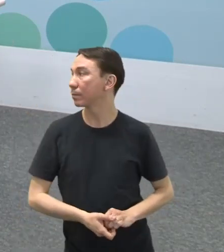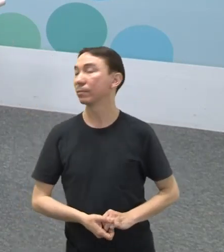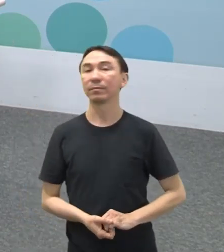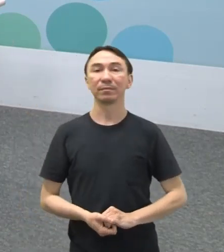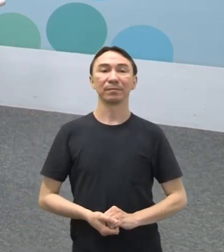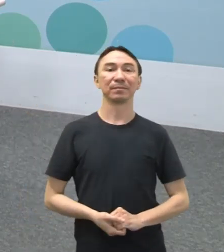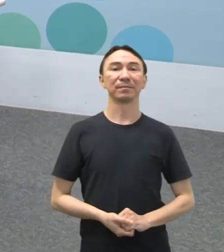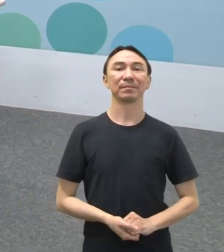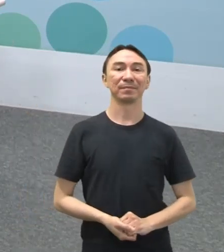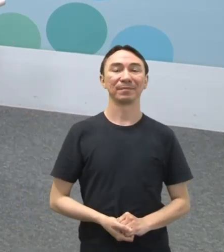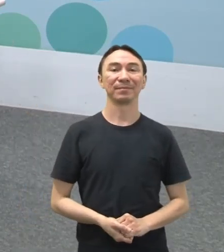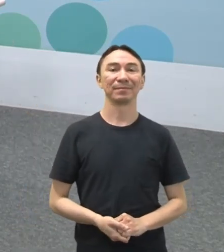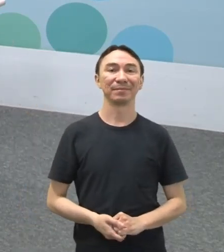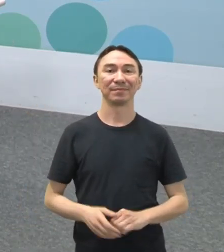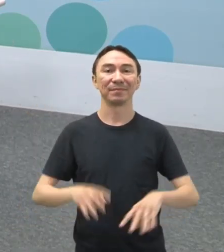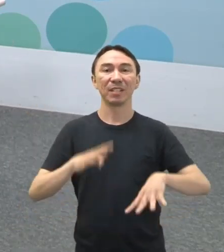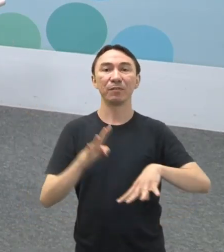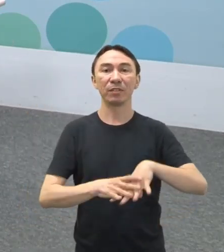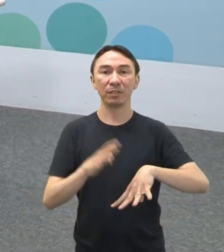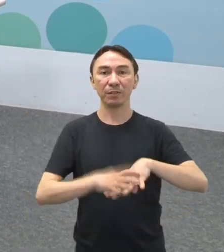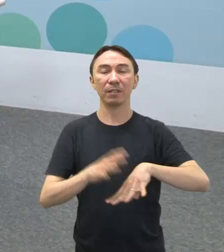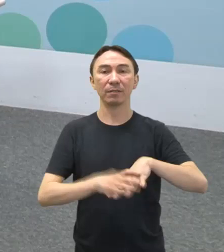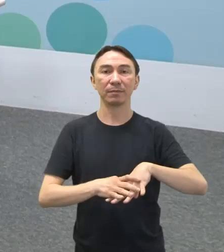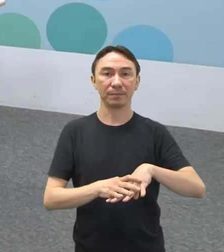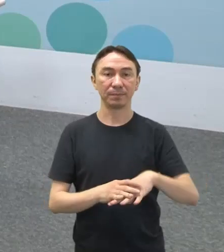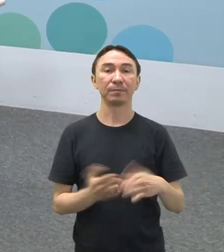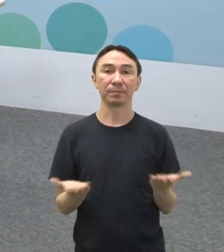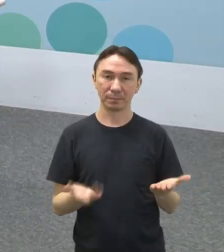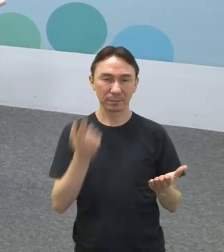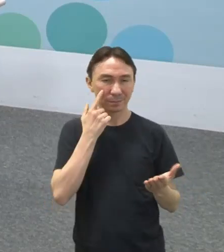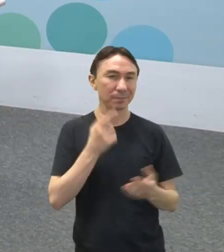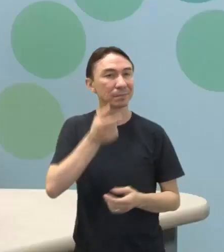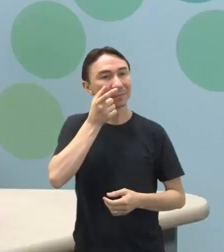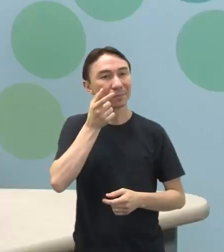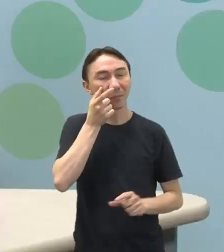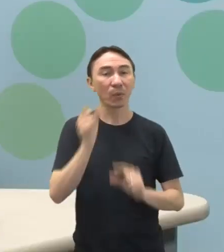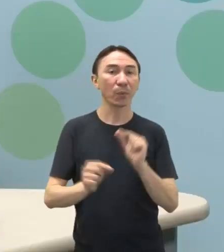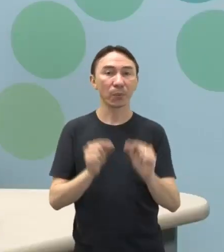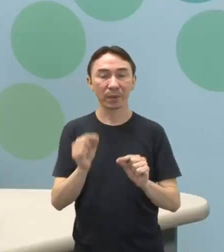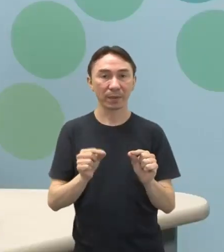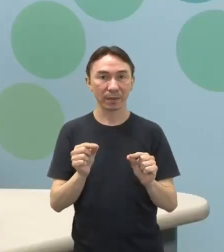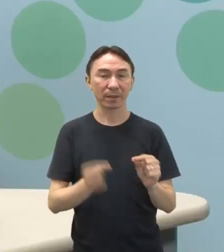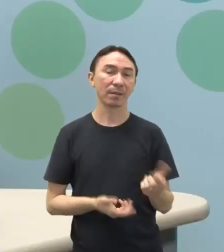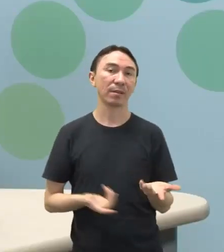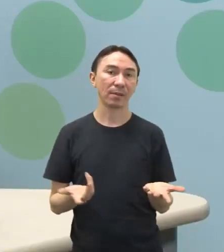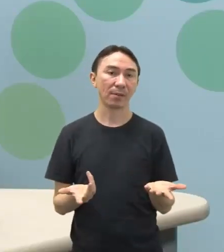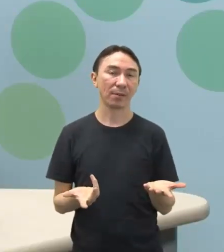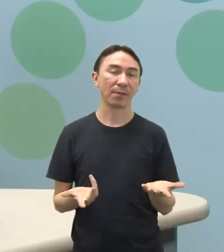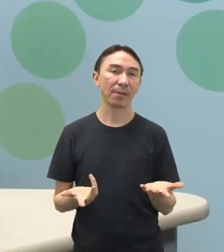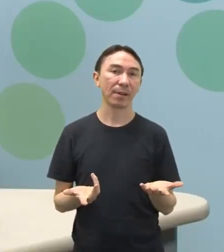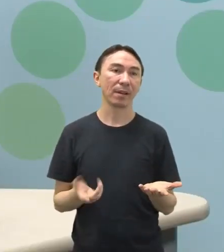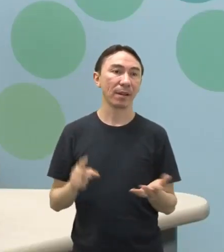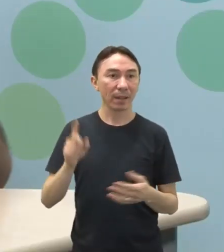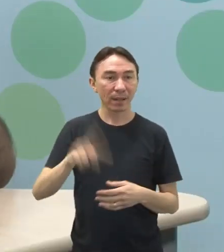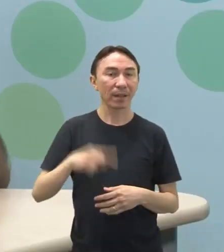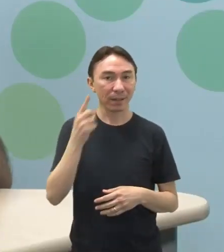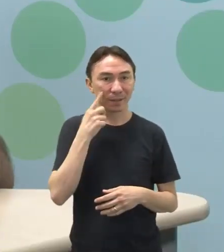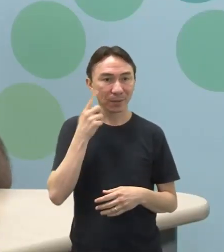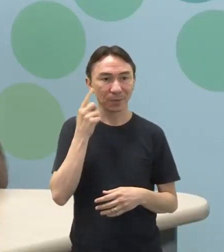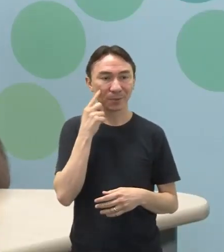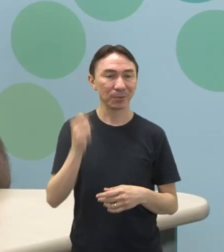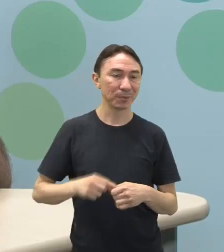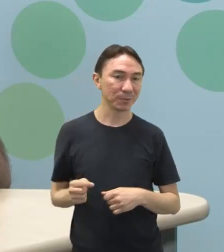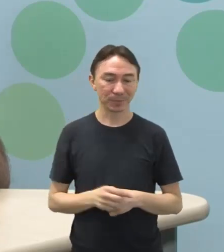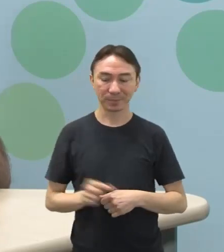muito interessante a Tatiane elaborou um material aqui que é o é o Dominó